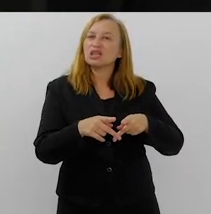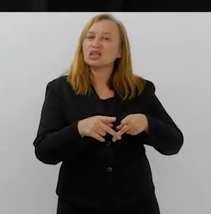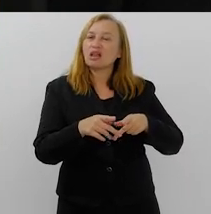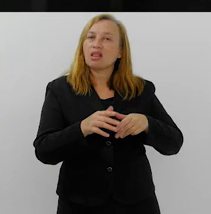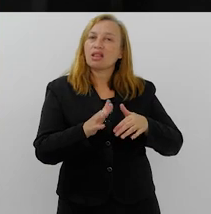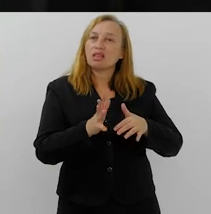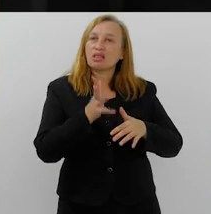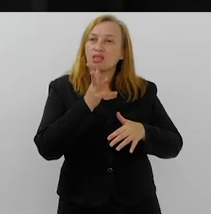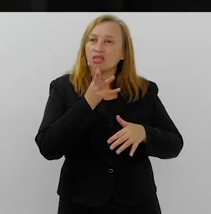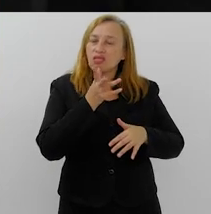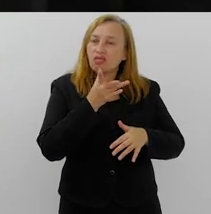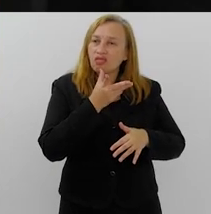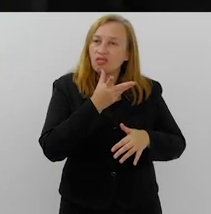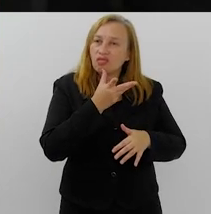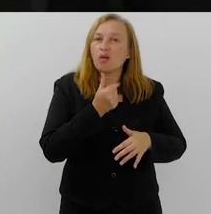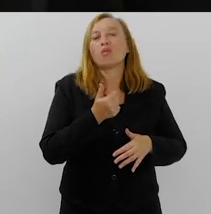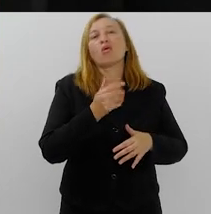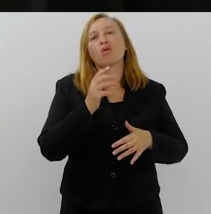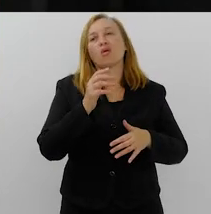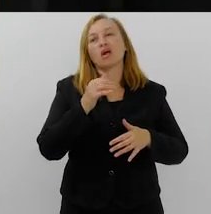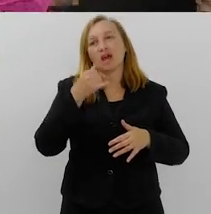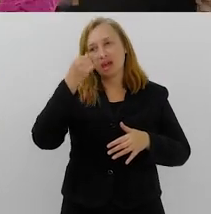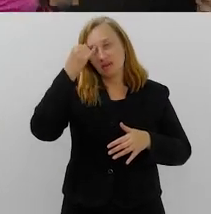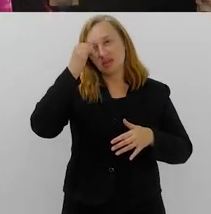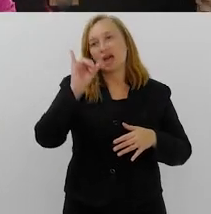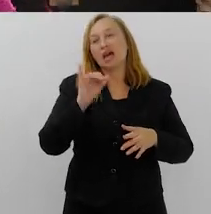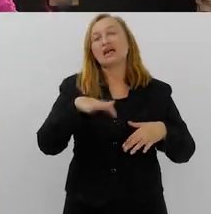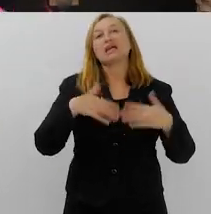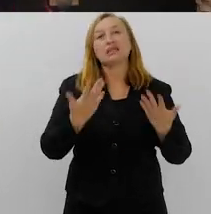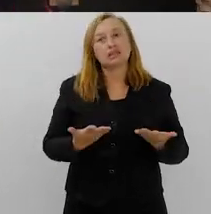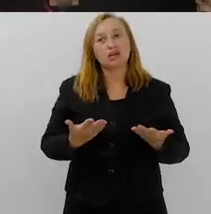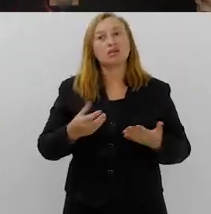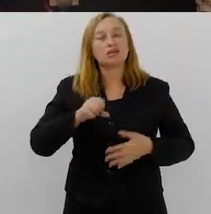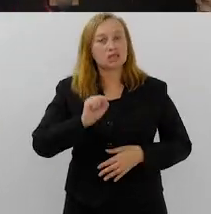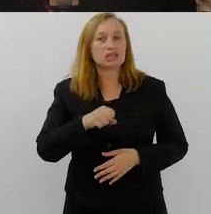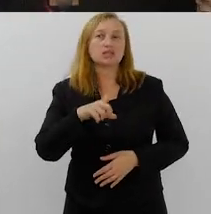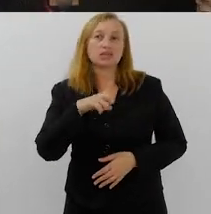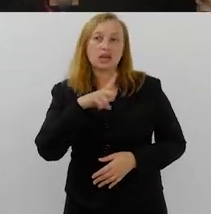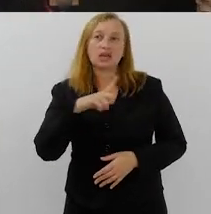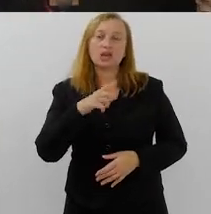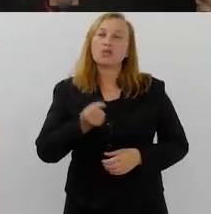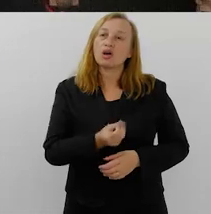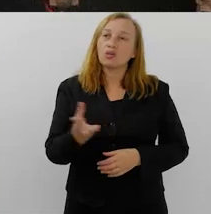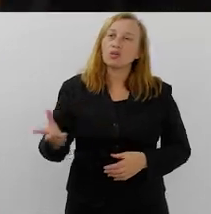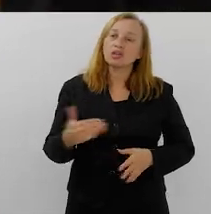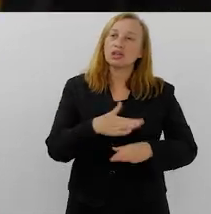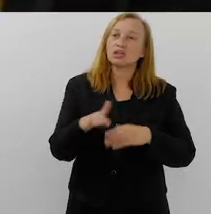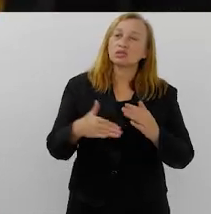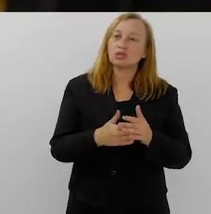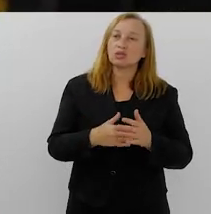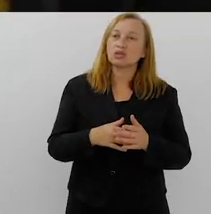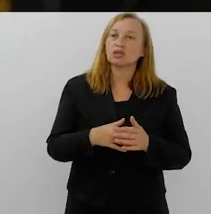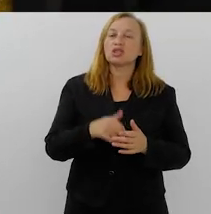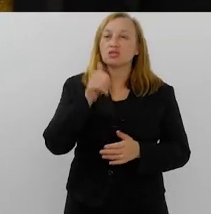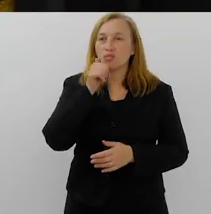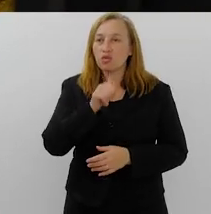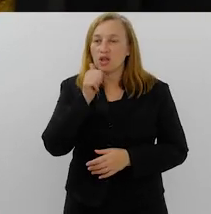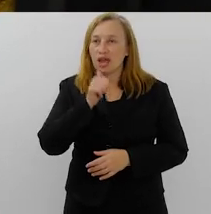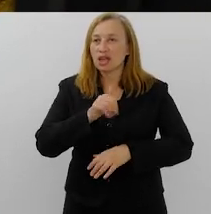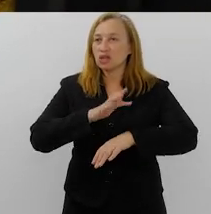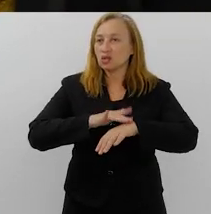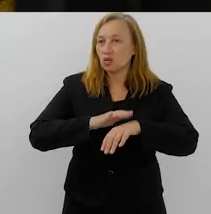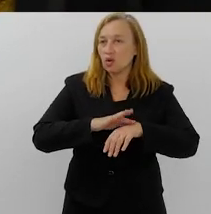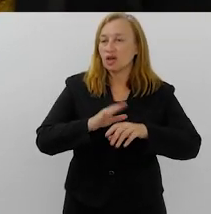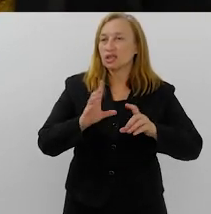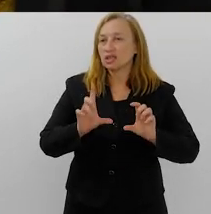elas se mexem de maneira muito lenta muito a longo prazo então assim sim teremos esse essa quantidade toda de